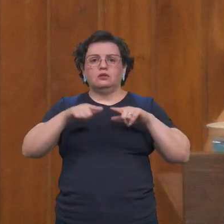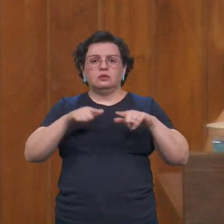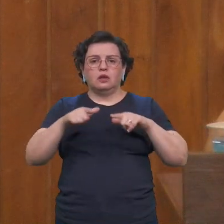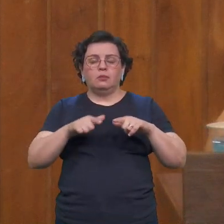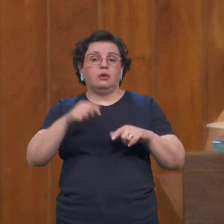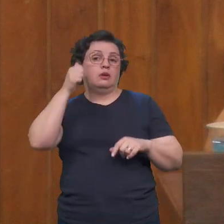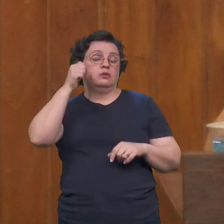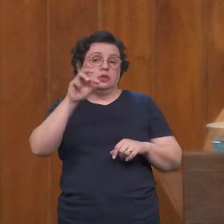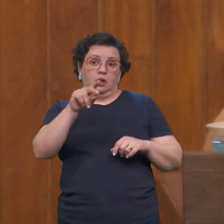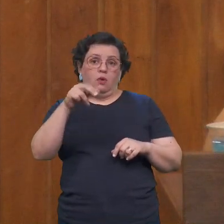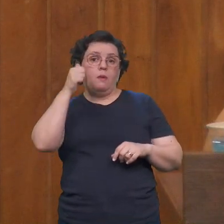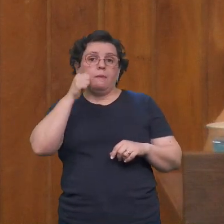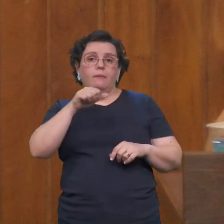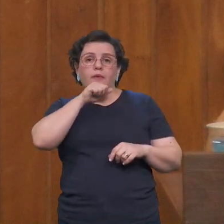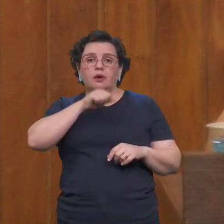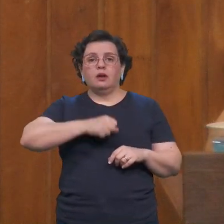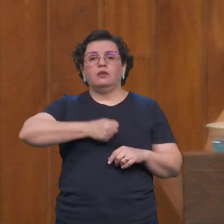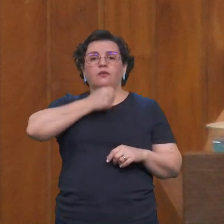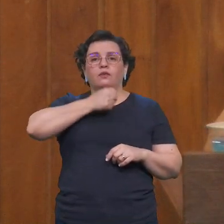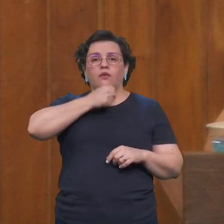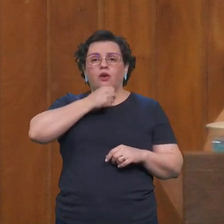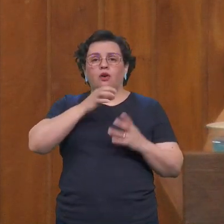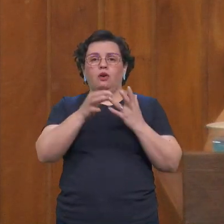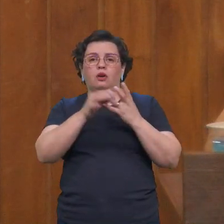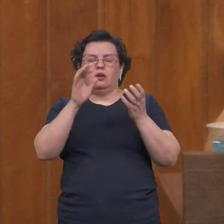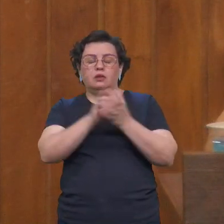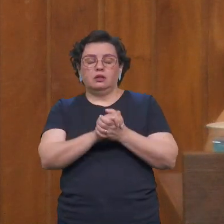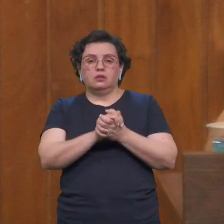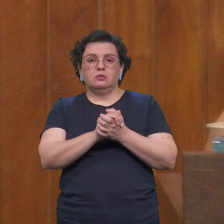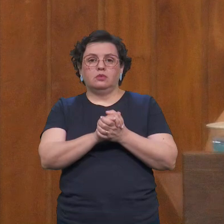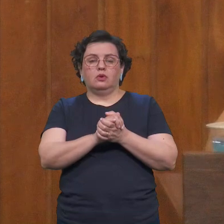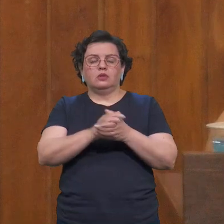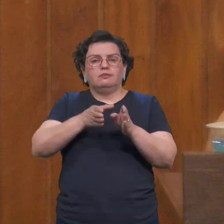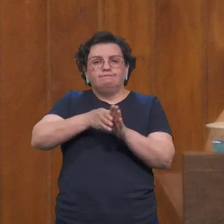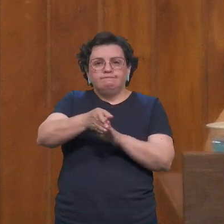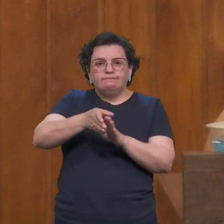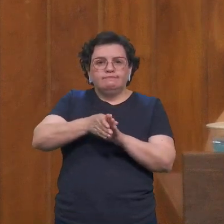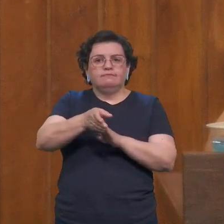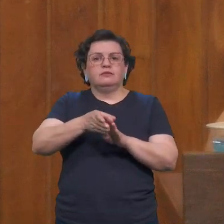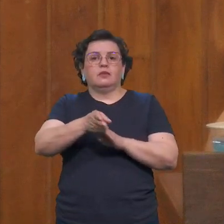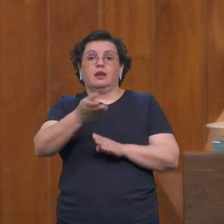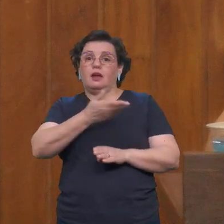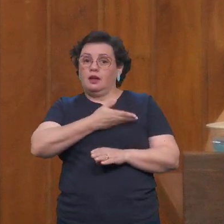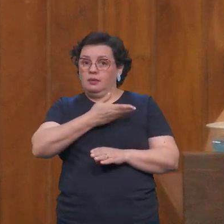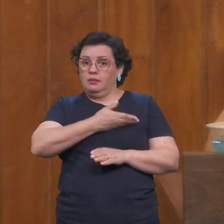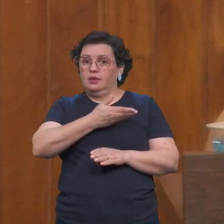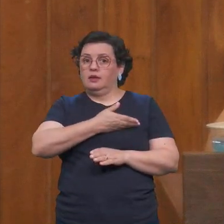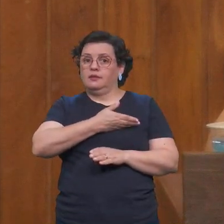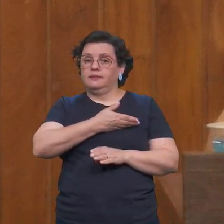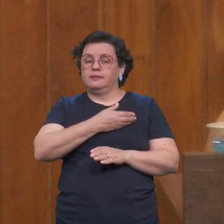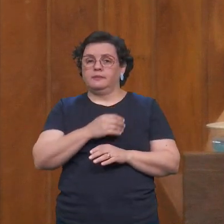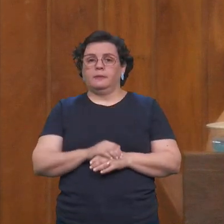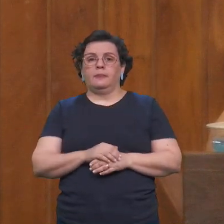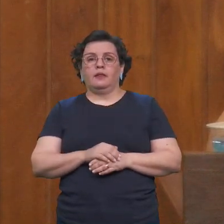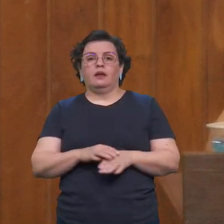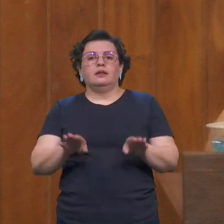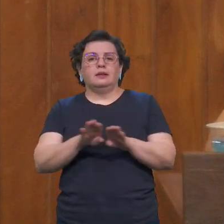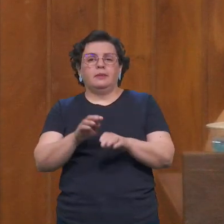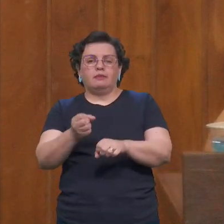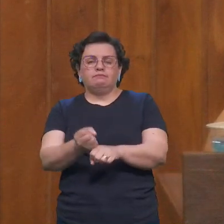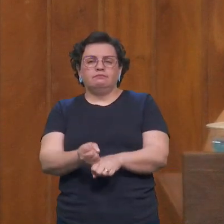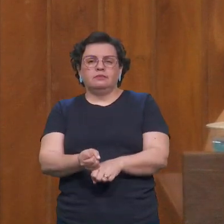de mãe, vó, esposa, conselheira, amiga. A